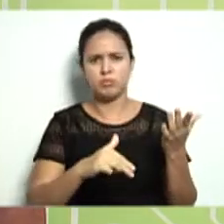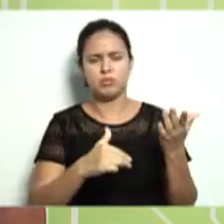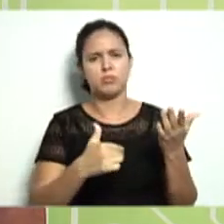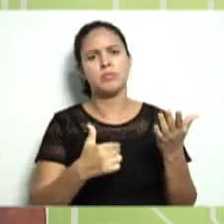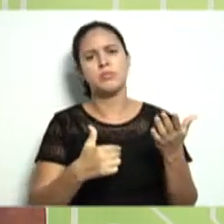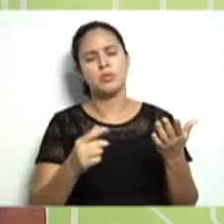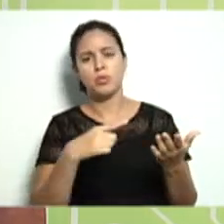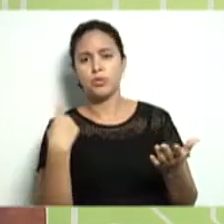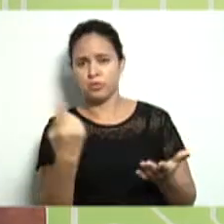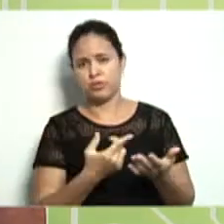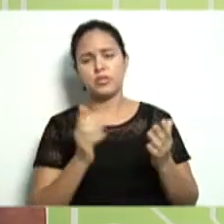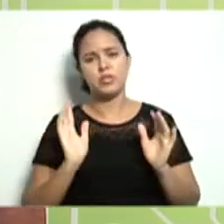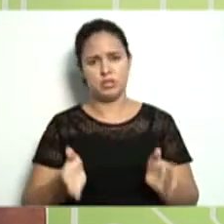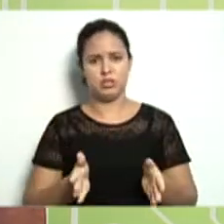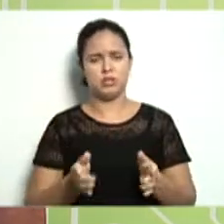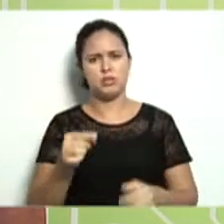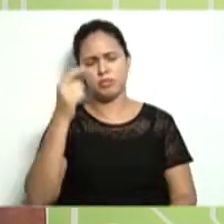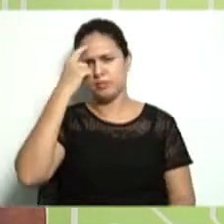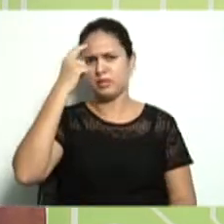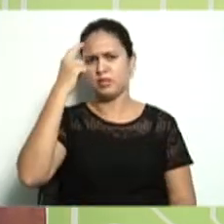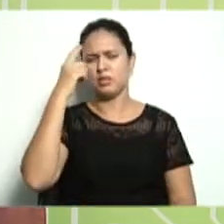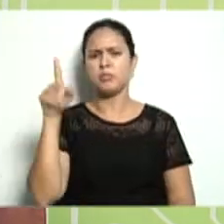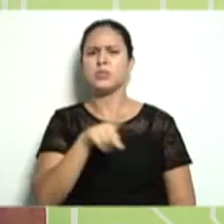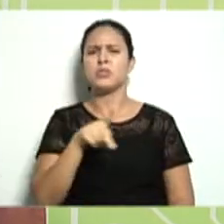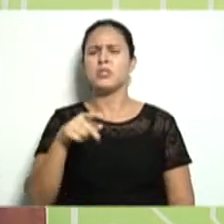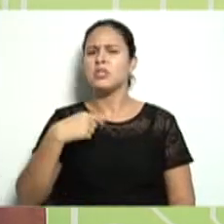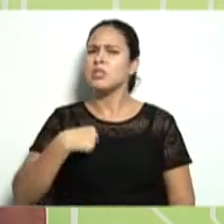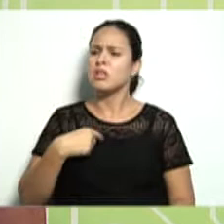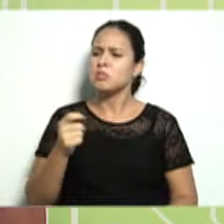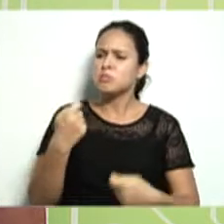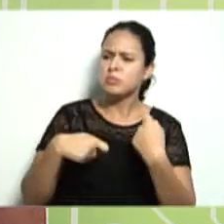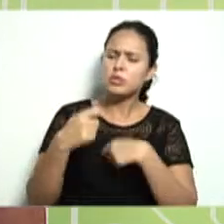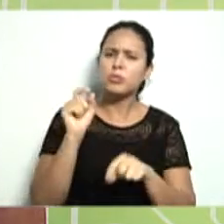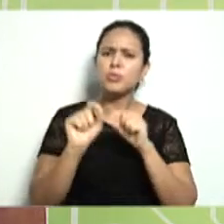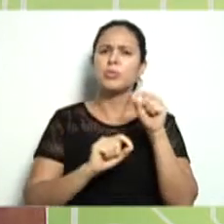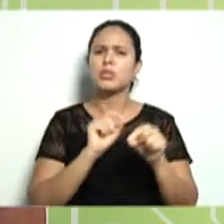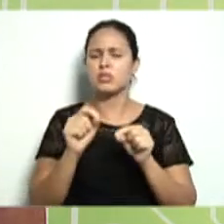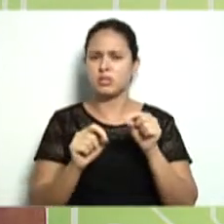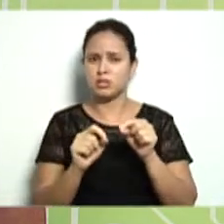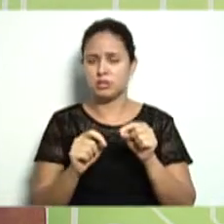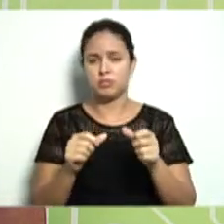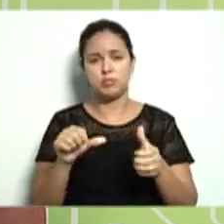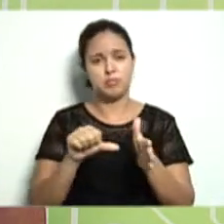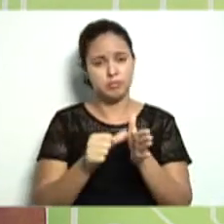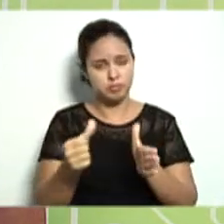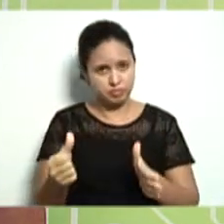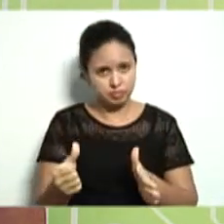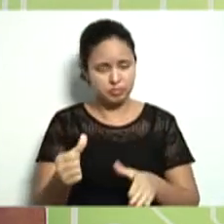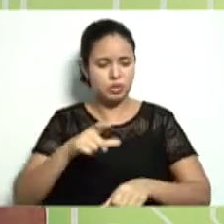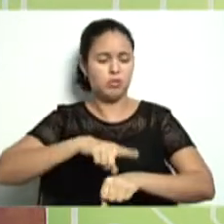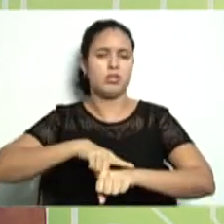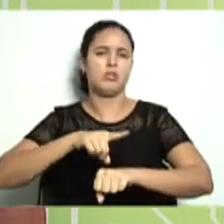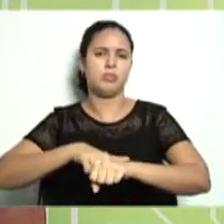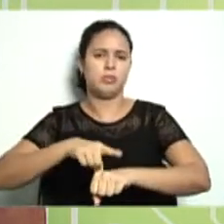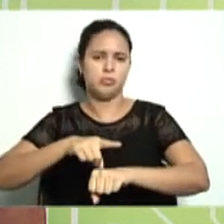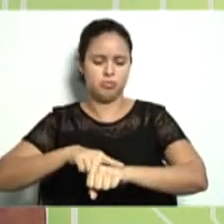nós. E aí você vai pensar, professor, mas o que eu administro? Primeira coisa, nosso